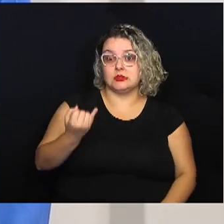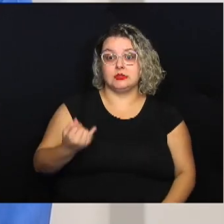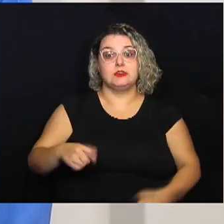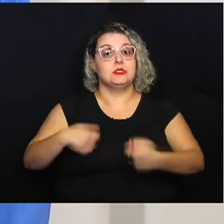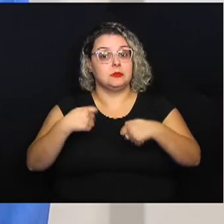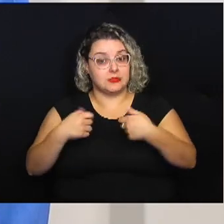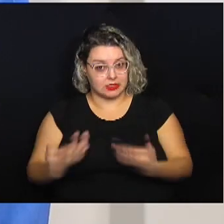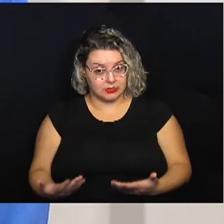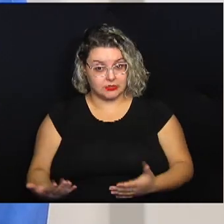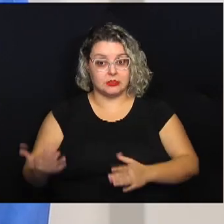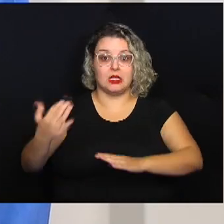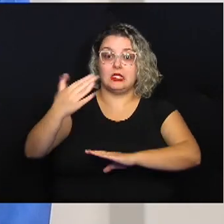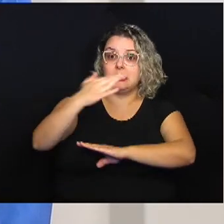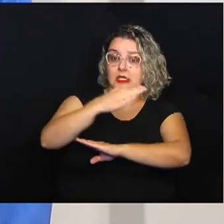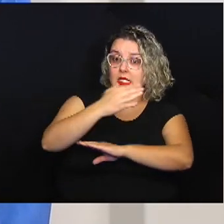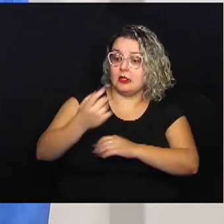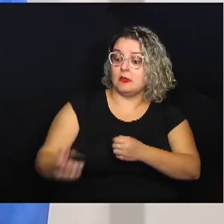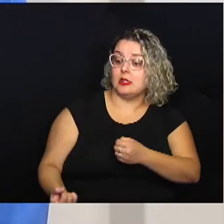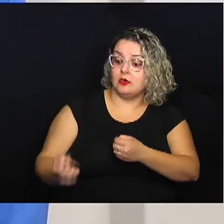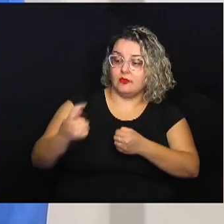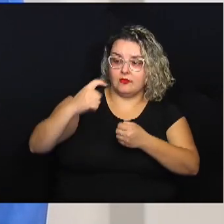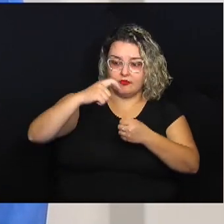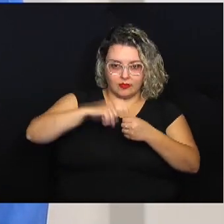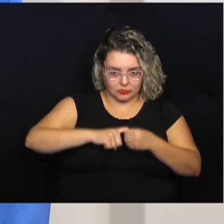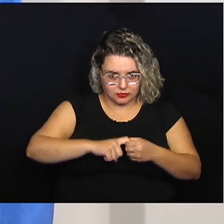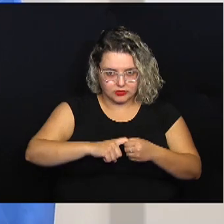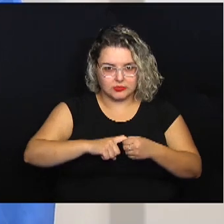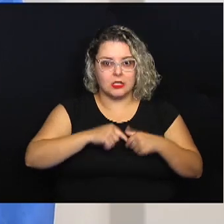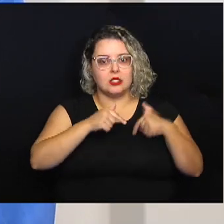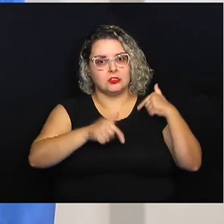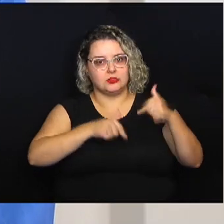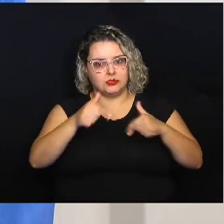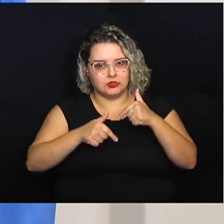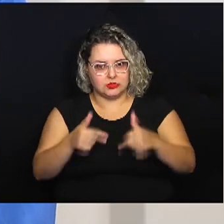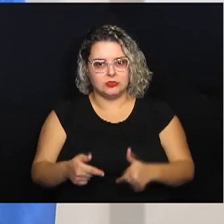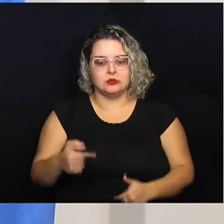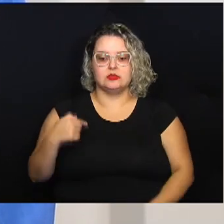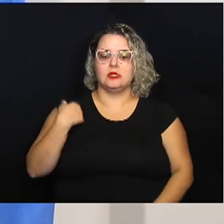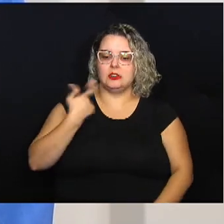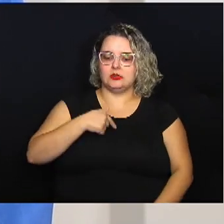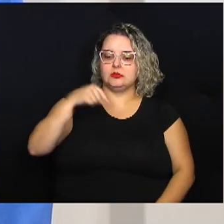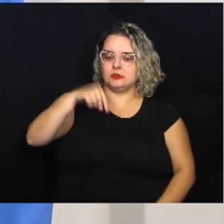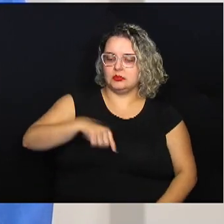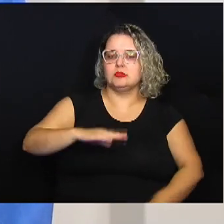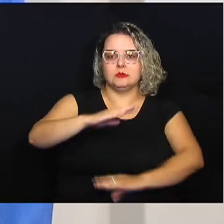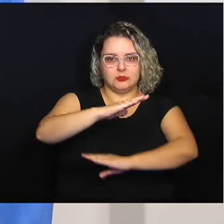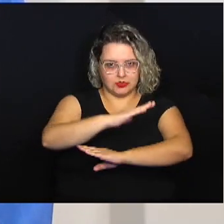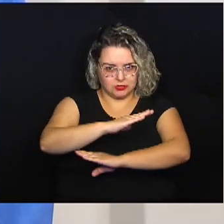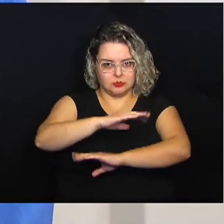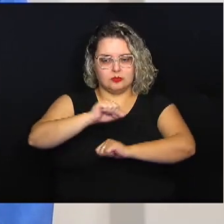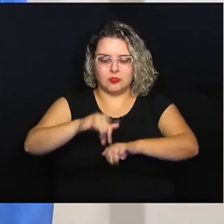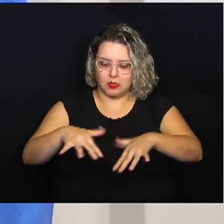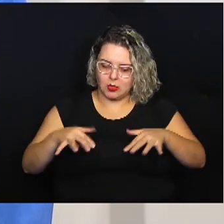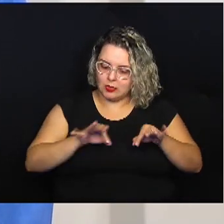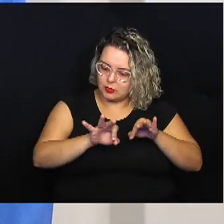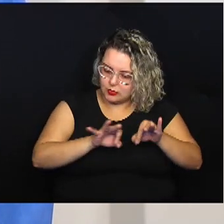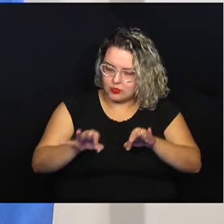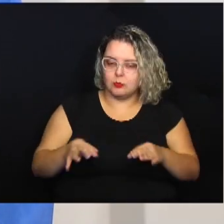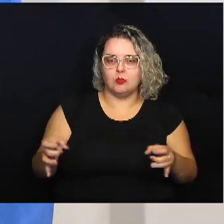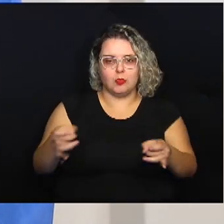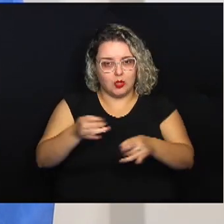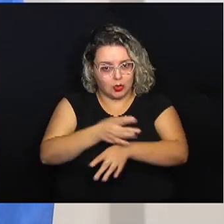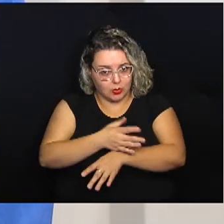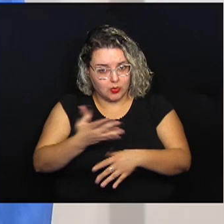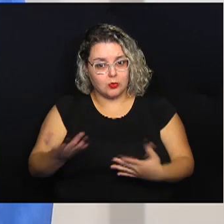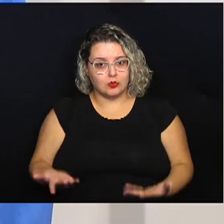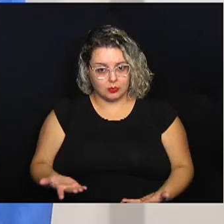da Câmara voltar e retomar os trabalhos aqui na nossa casa, né, com o plenário em ordem. Enquanto